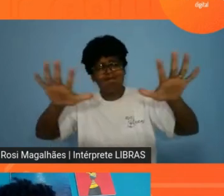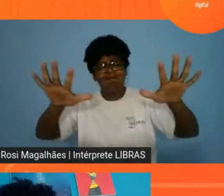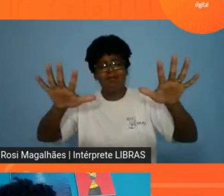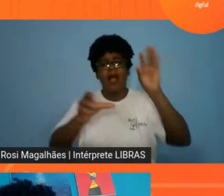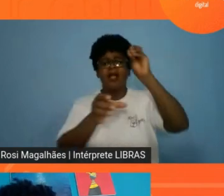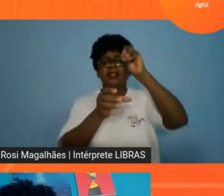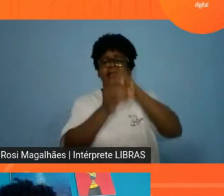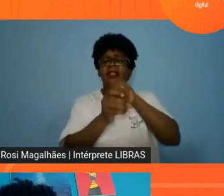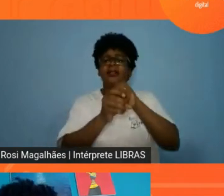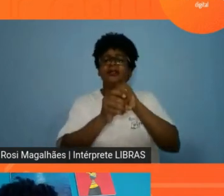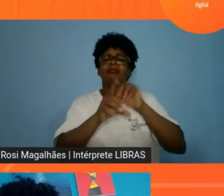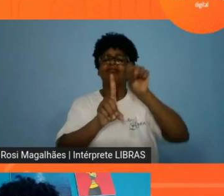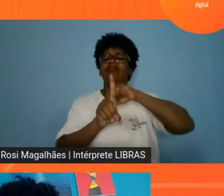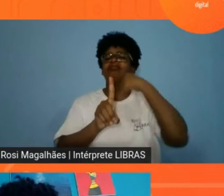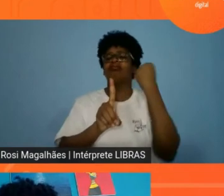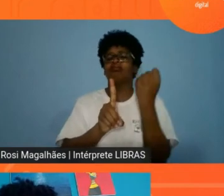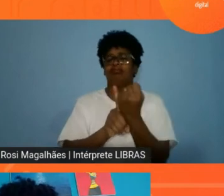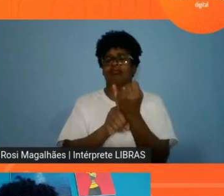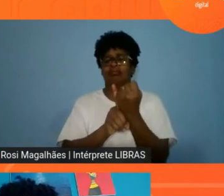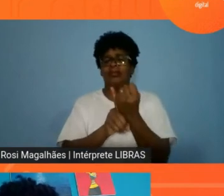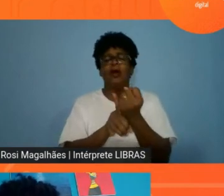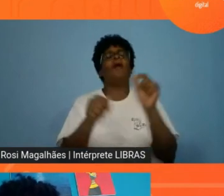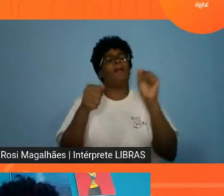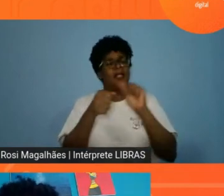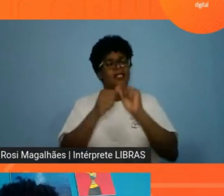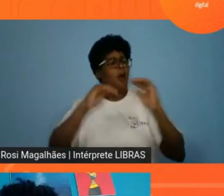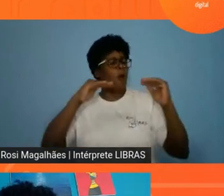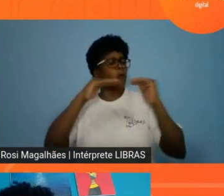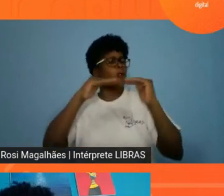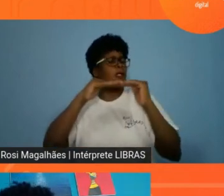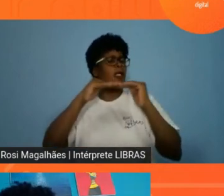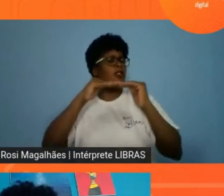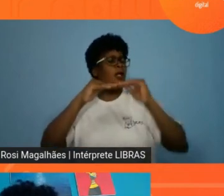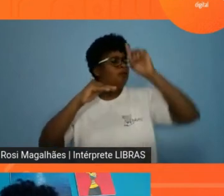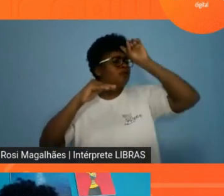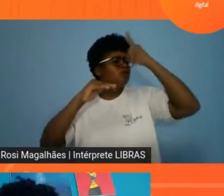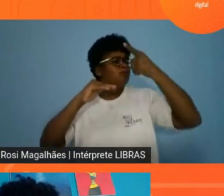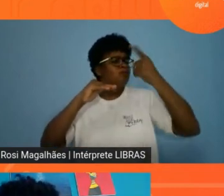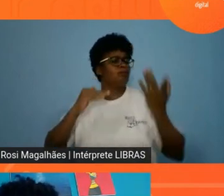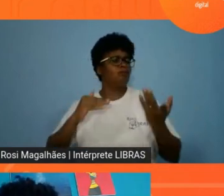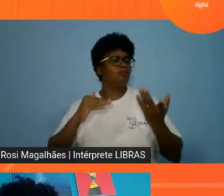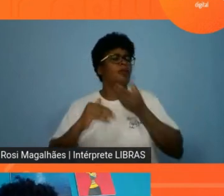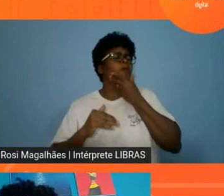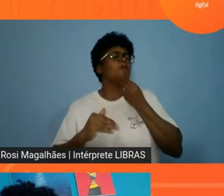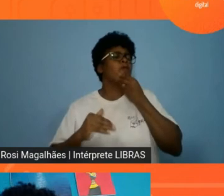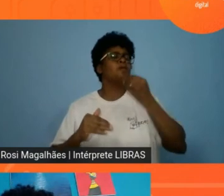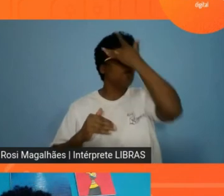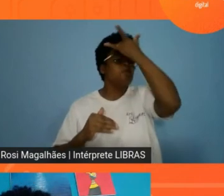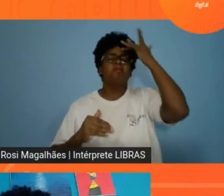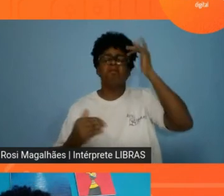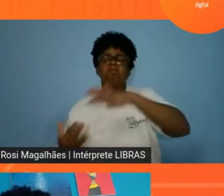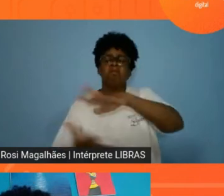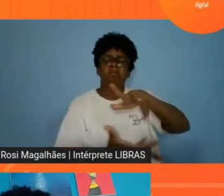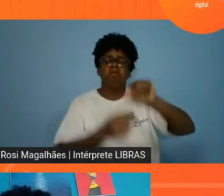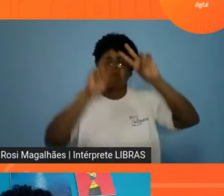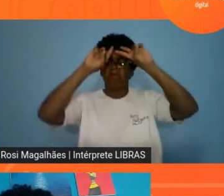espiral, mas ele tem que se encaixar e seguir dentro de uma linear. E o ser humano é muito grande, né?